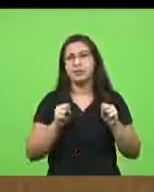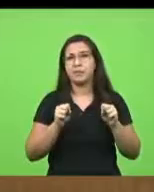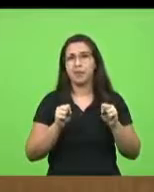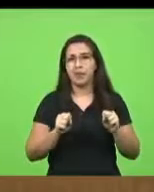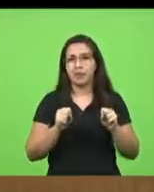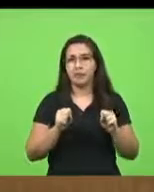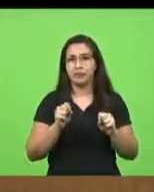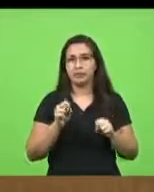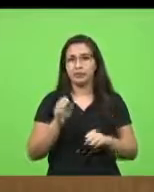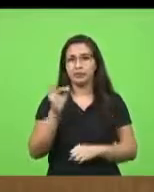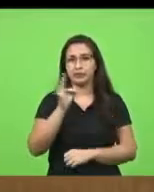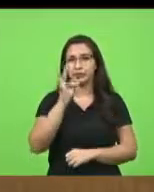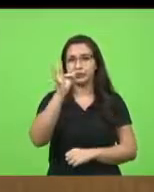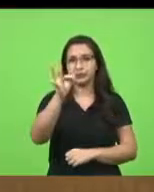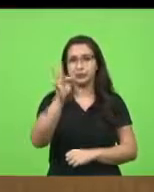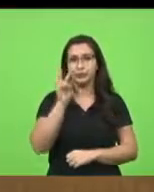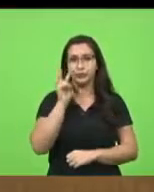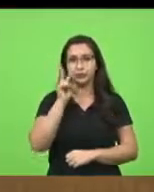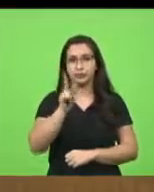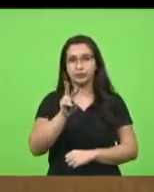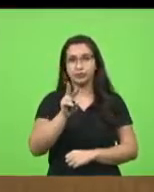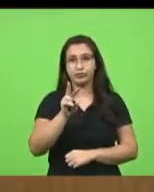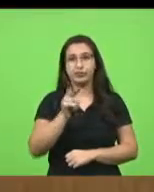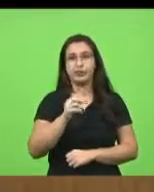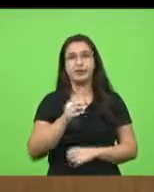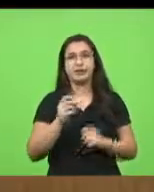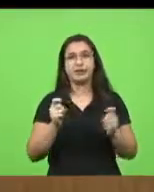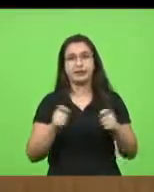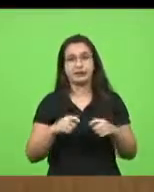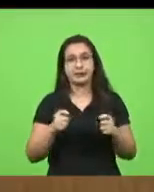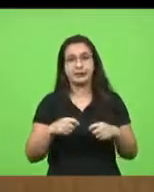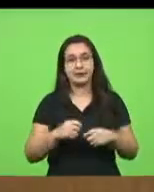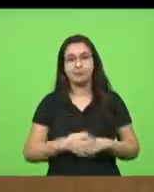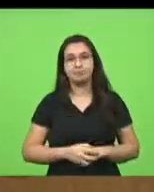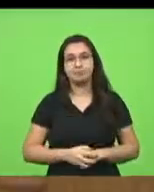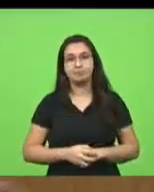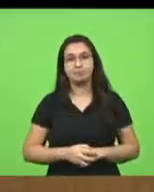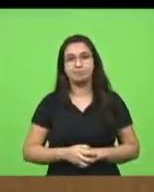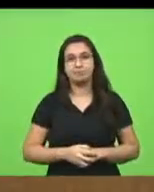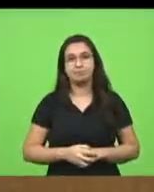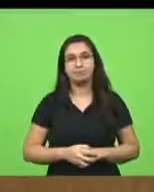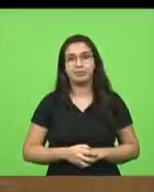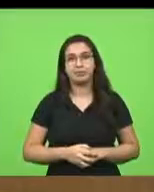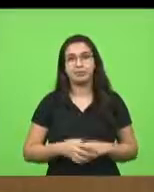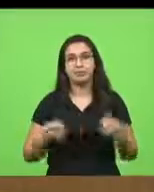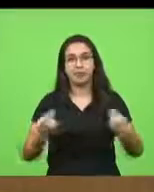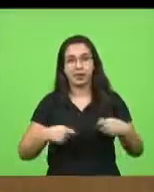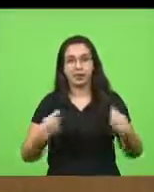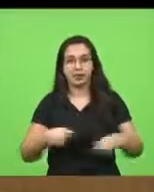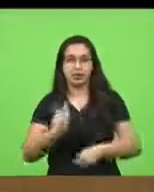para frente e superar isso. E, é claro, para concluir, que tenhamos vacina. Todos os